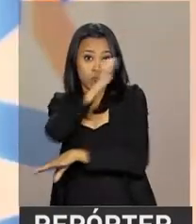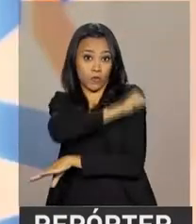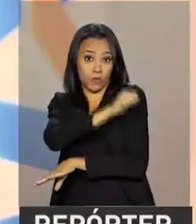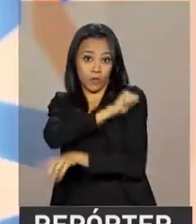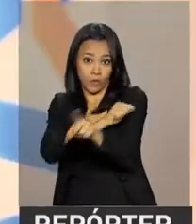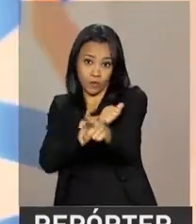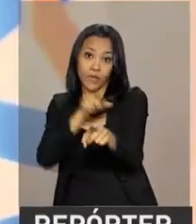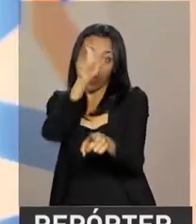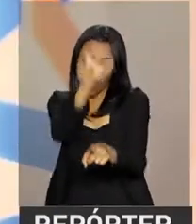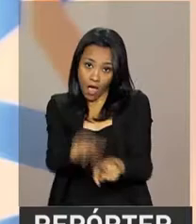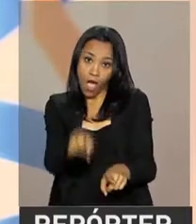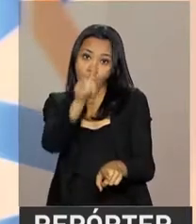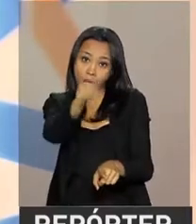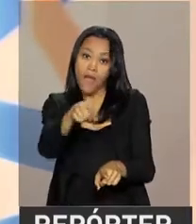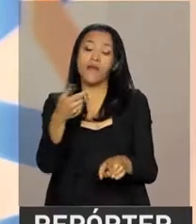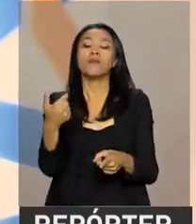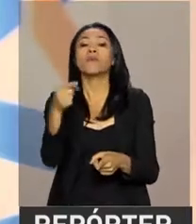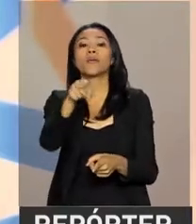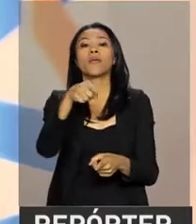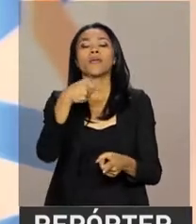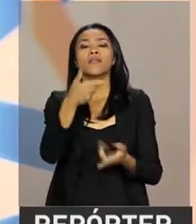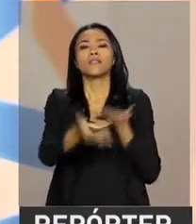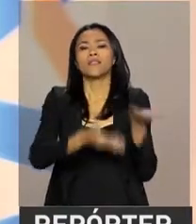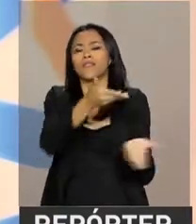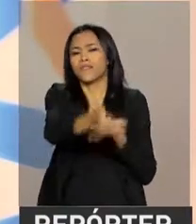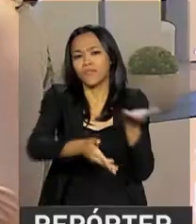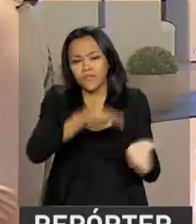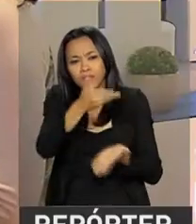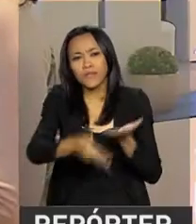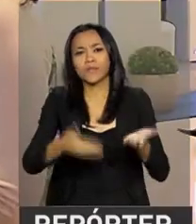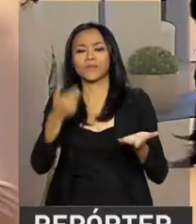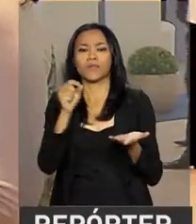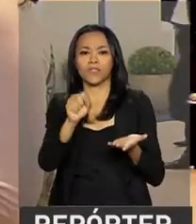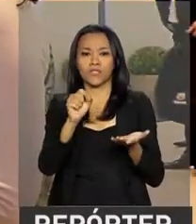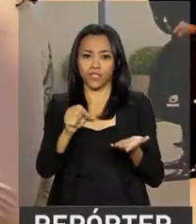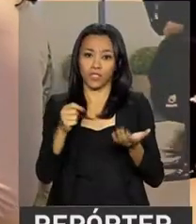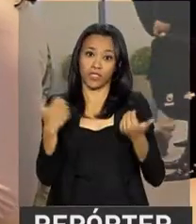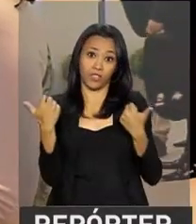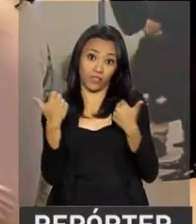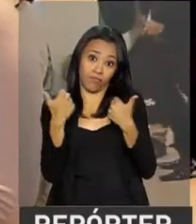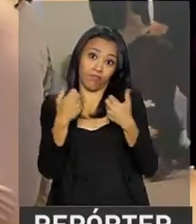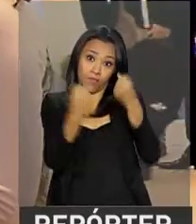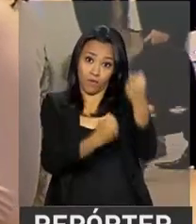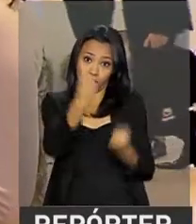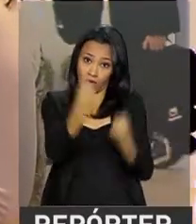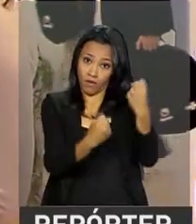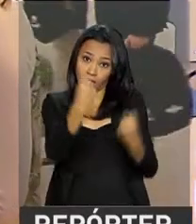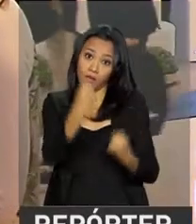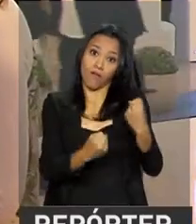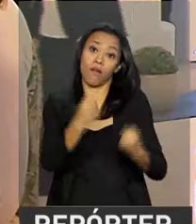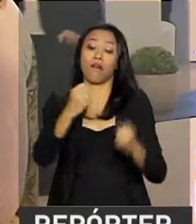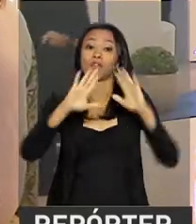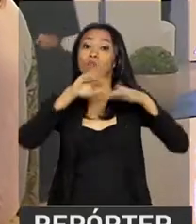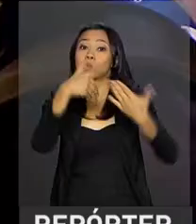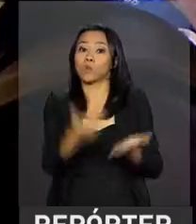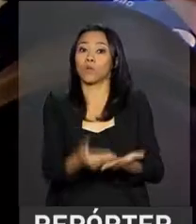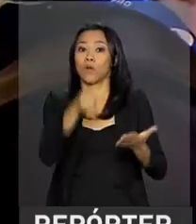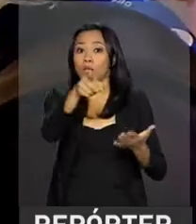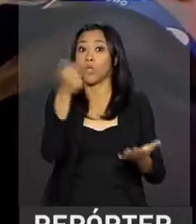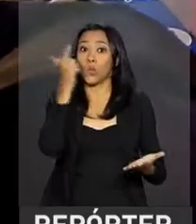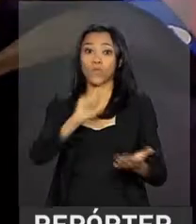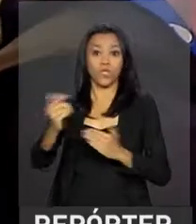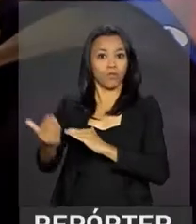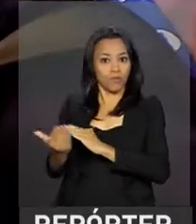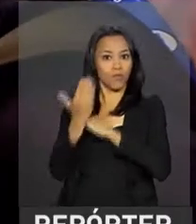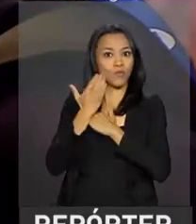Ele presta serviços de transporte escolar para o município. Ganhou a licitação com a ajuda de uma consultoria.